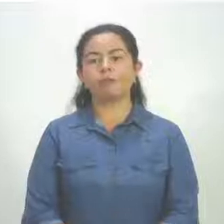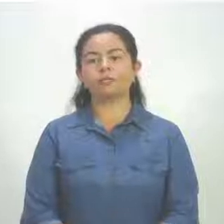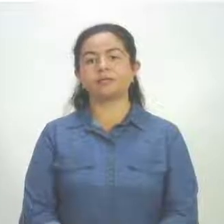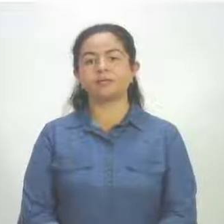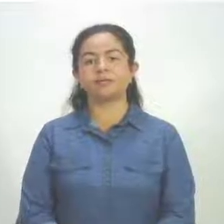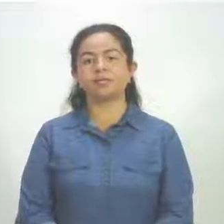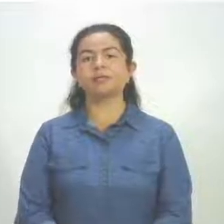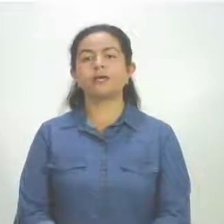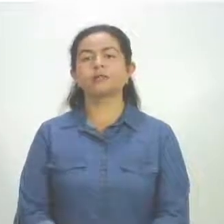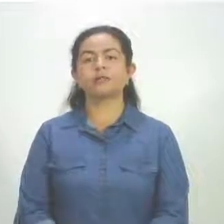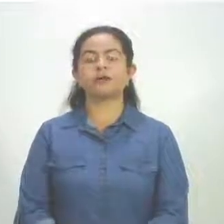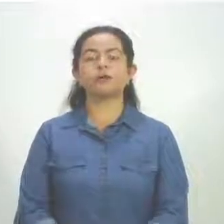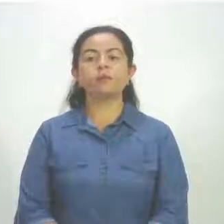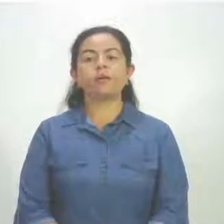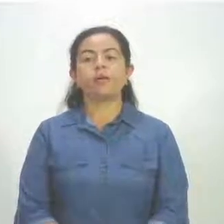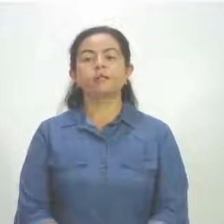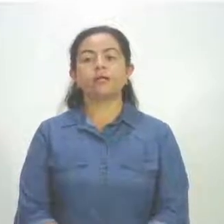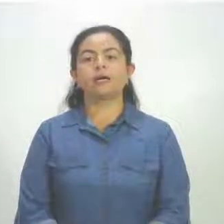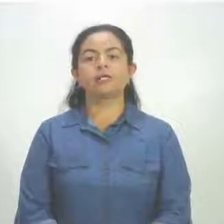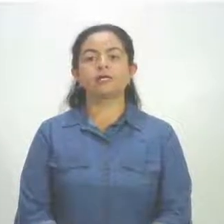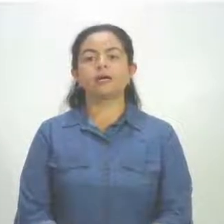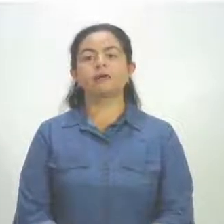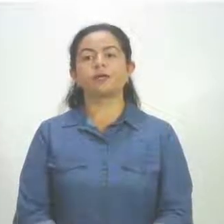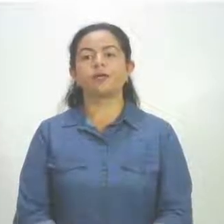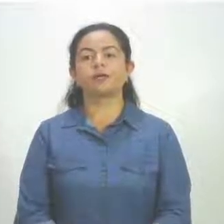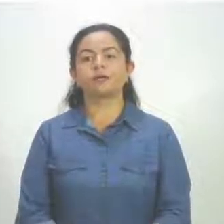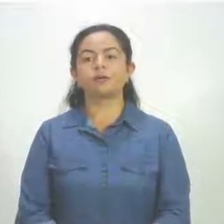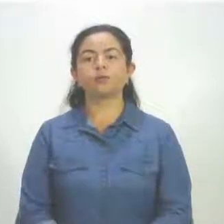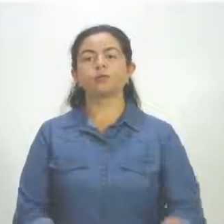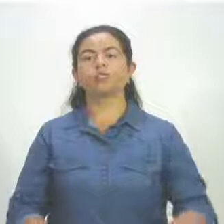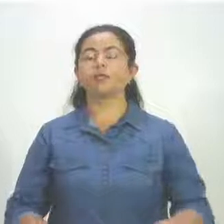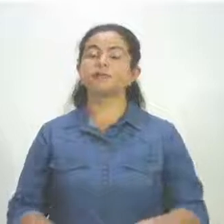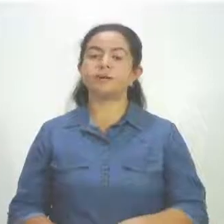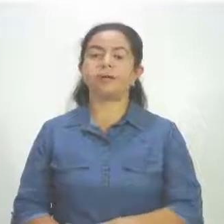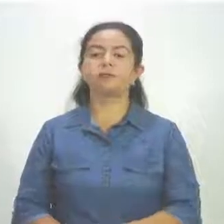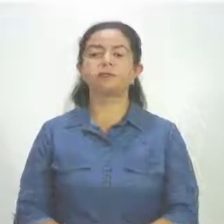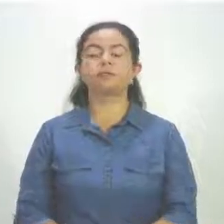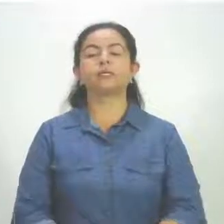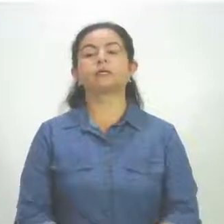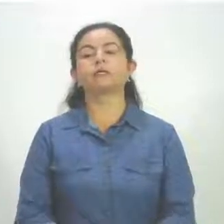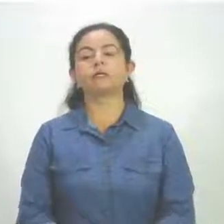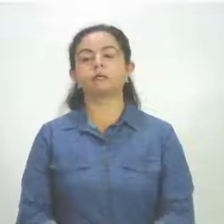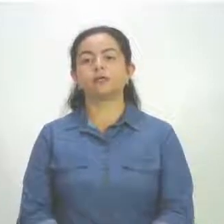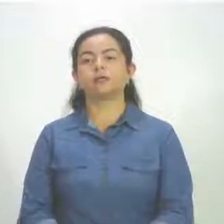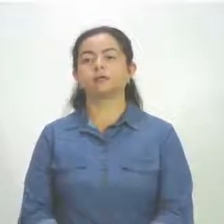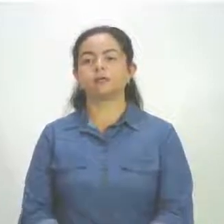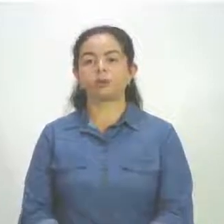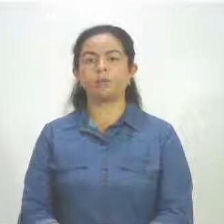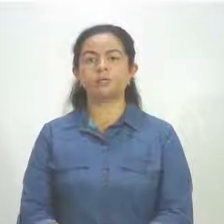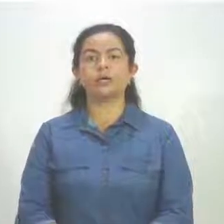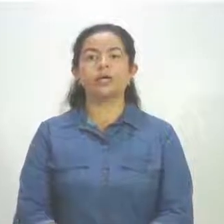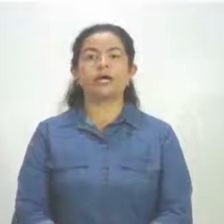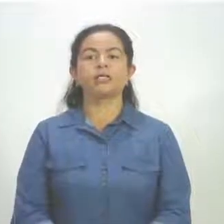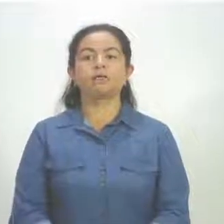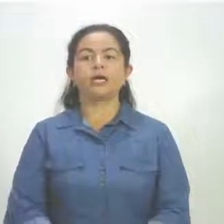dos representantes discentes. Então, essa agenda ela foi criada com o intuito de gerenciamento, né, das